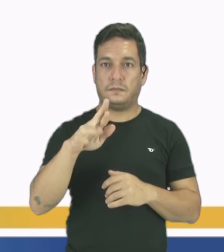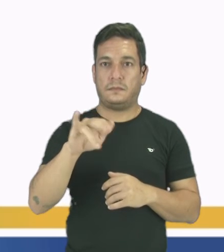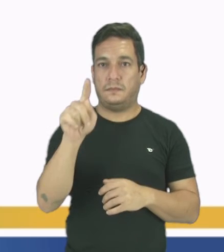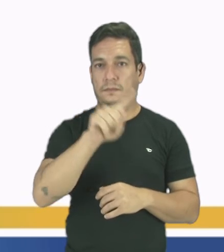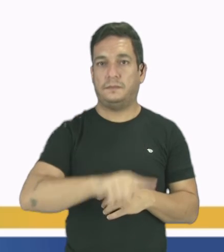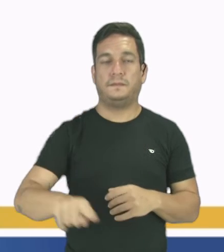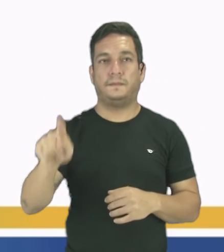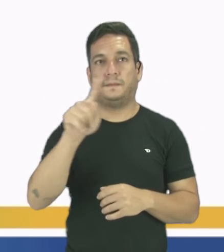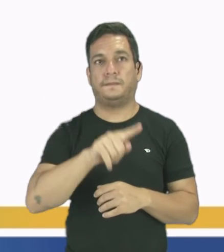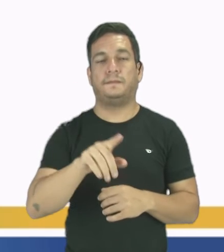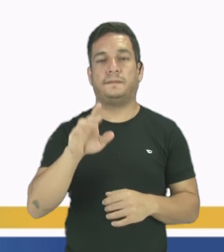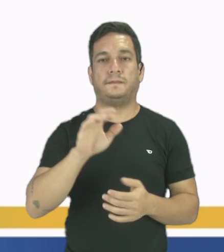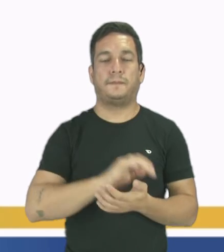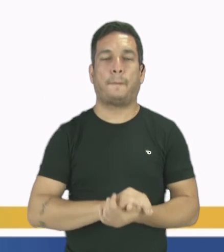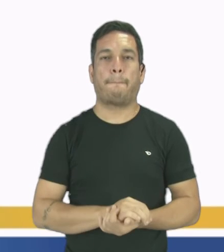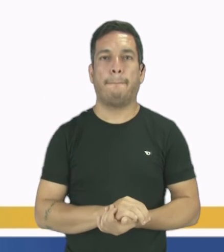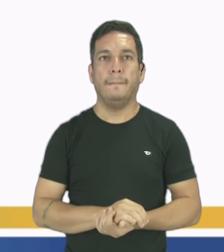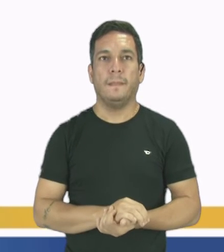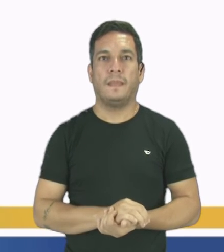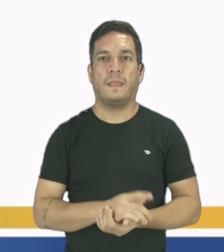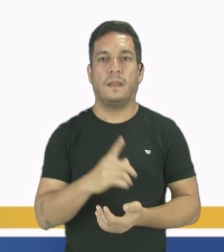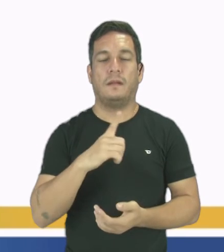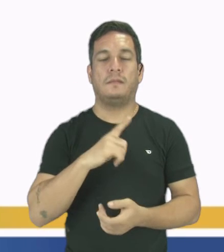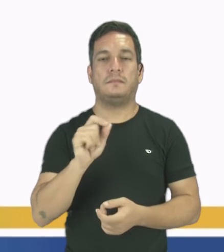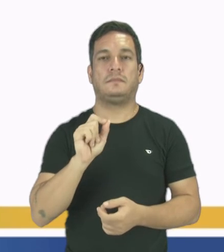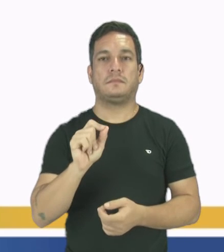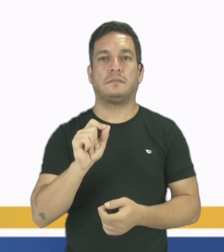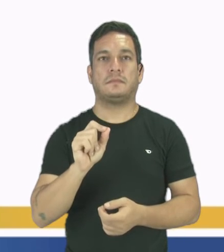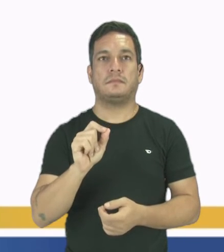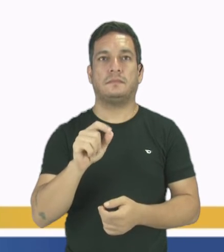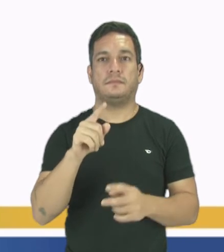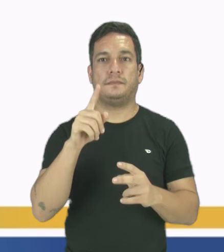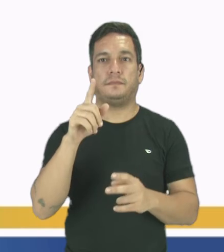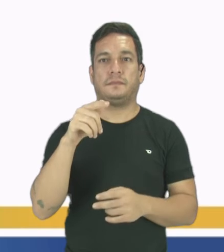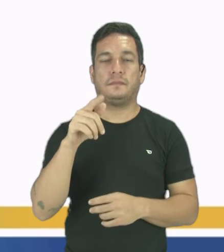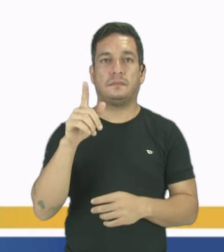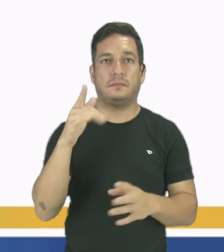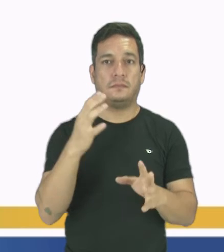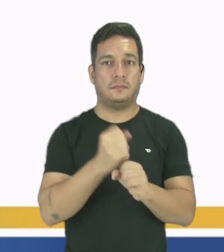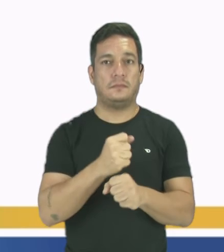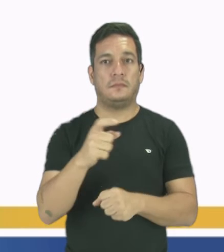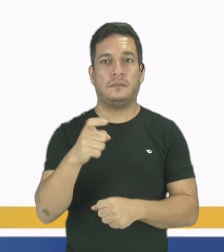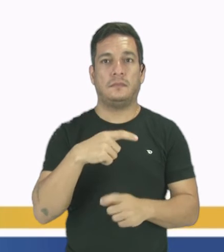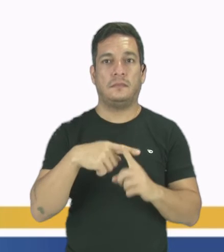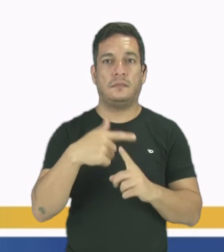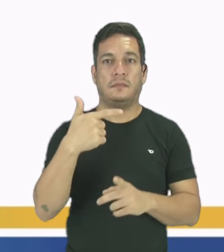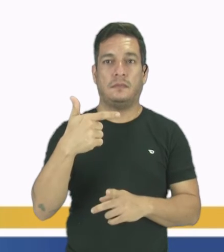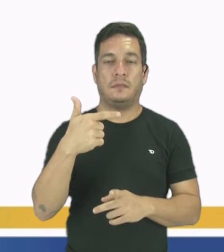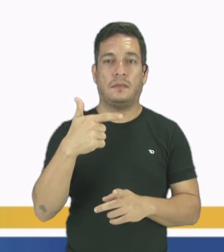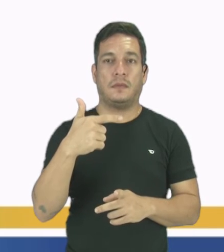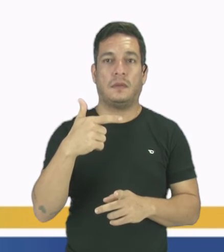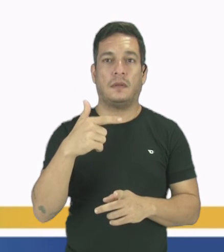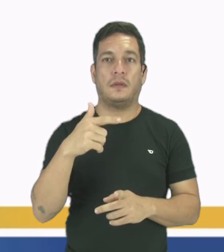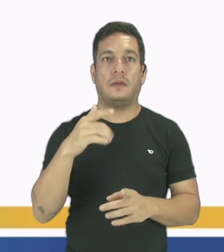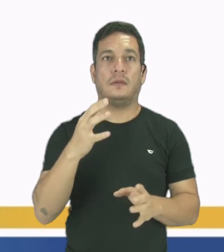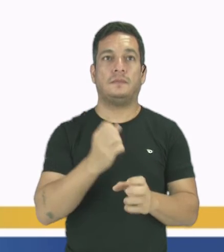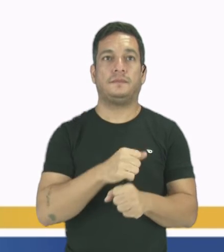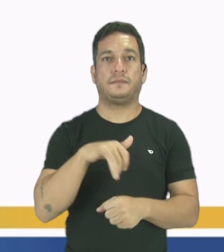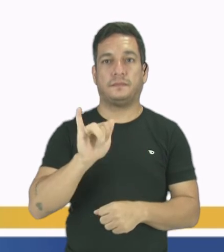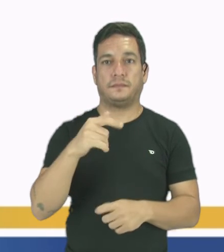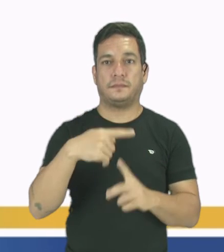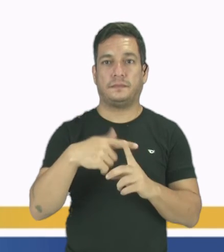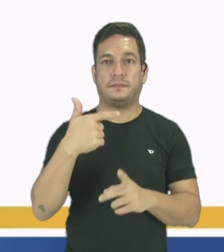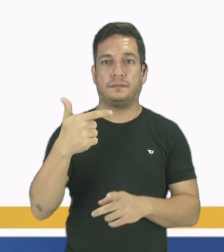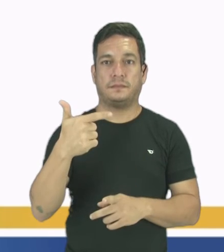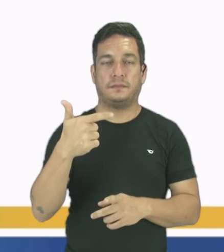de centro, tá? Dessa circunferência, onde nós teremos o quadrado da soma de x mais 2 e o quadrado da soma de y